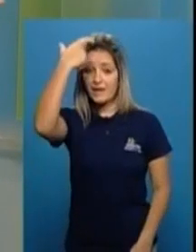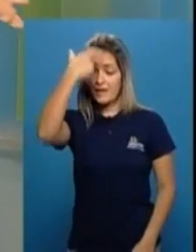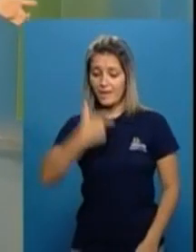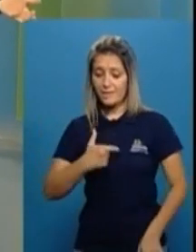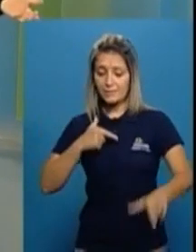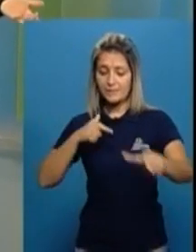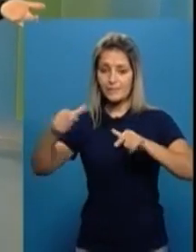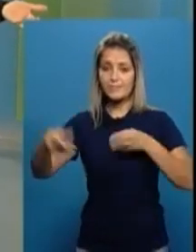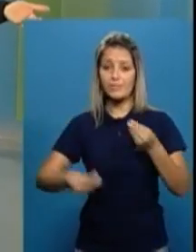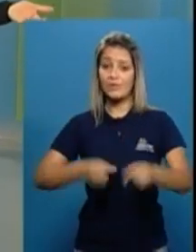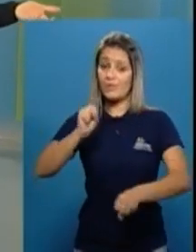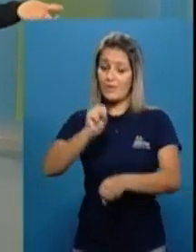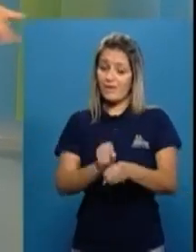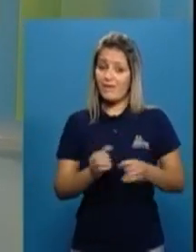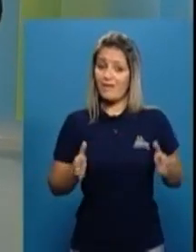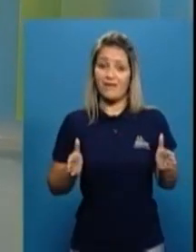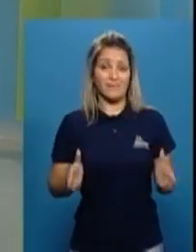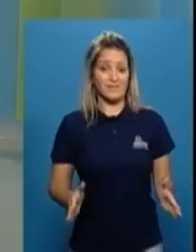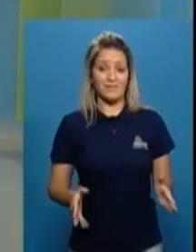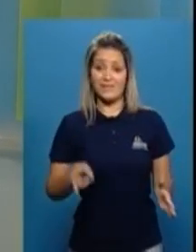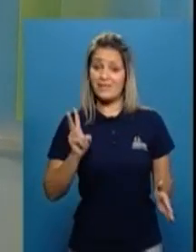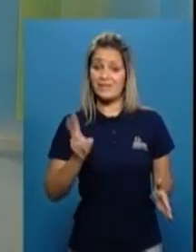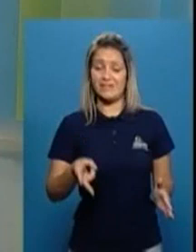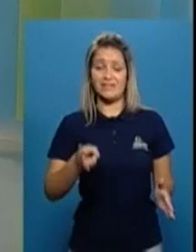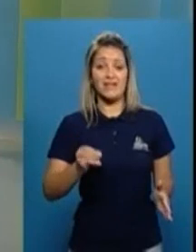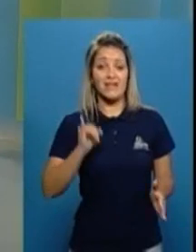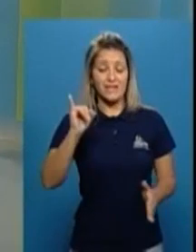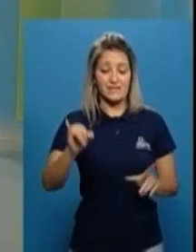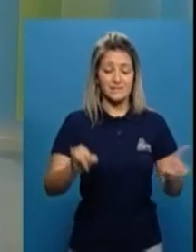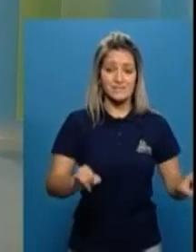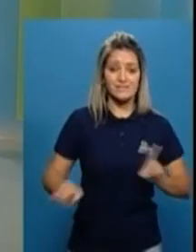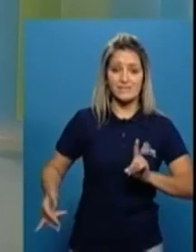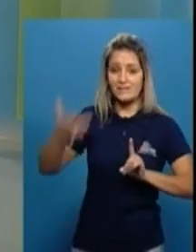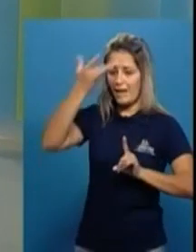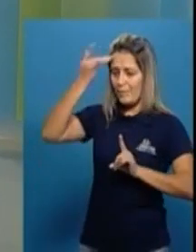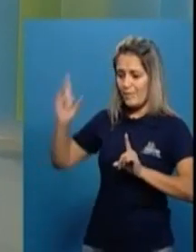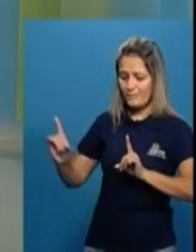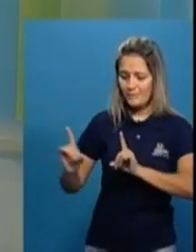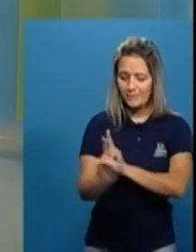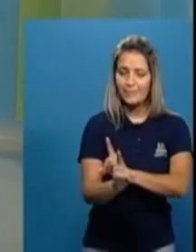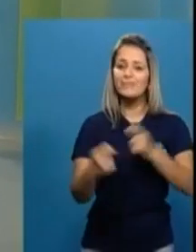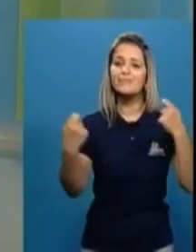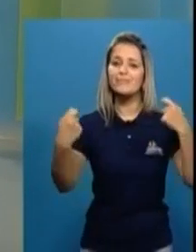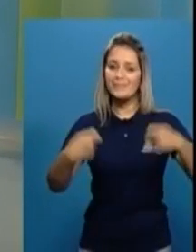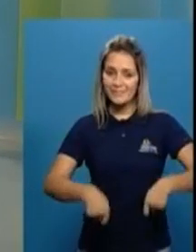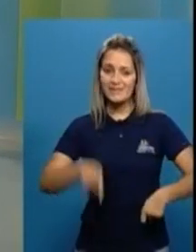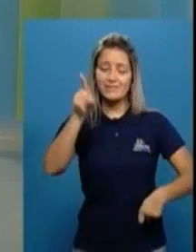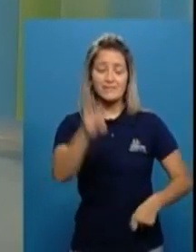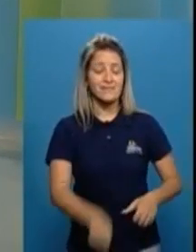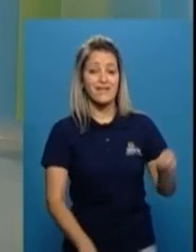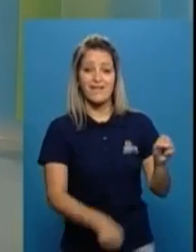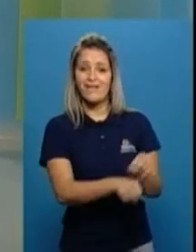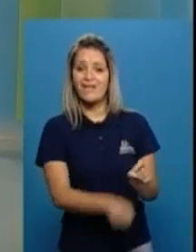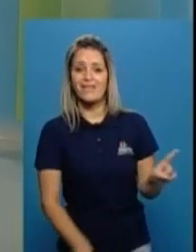não podendo sair de um posto de trabalho, sempre vai ter que ter um outro no seu lugar para se substituir, mantendo um ritmo